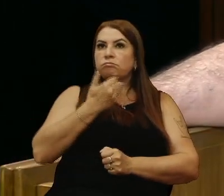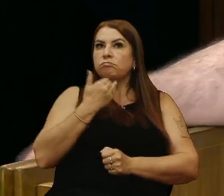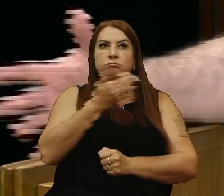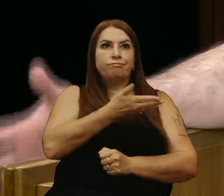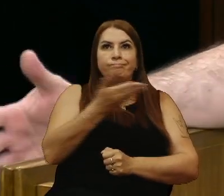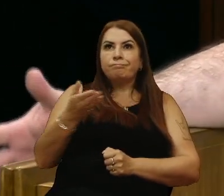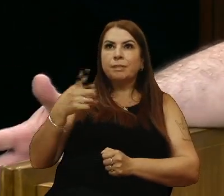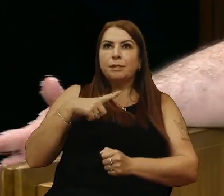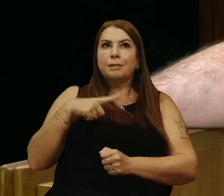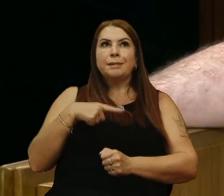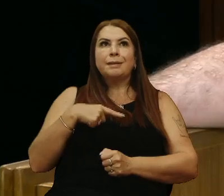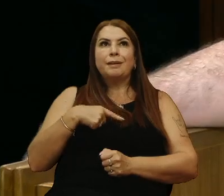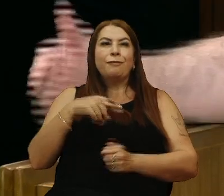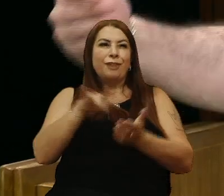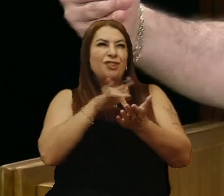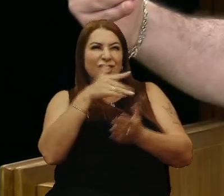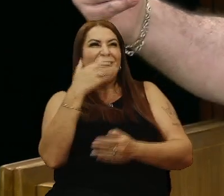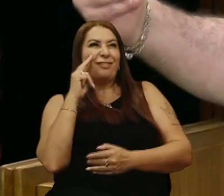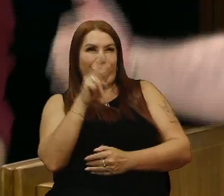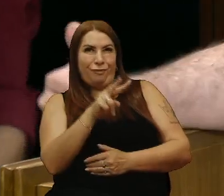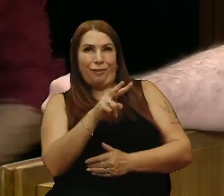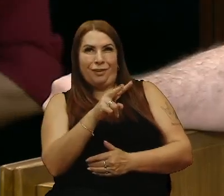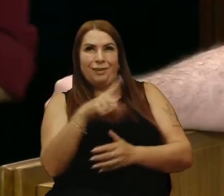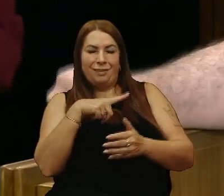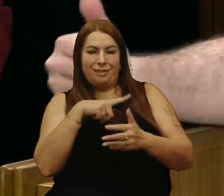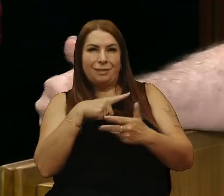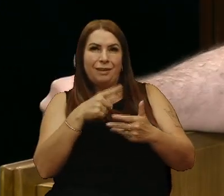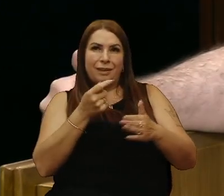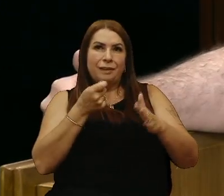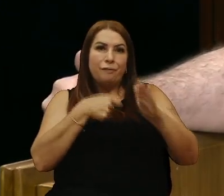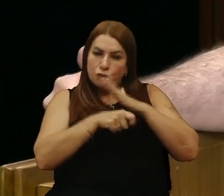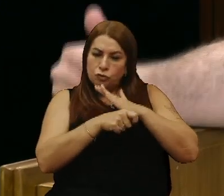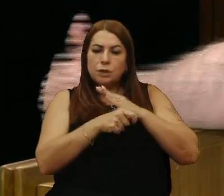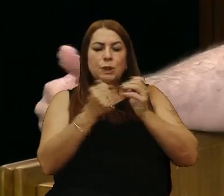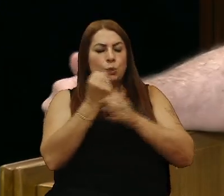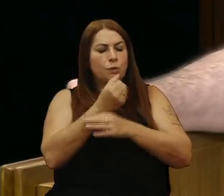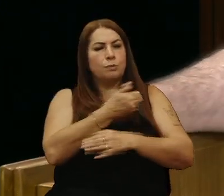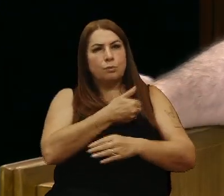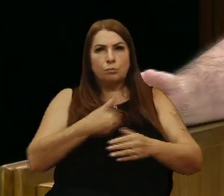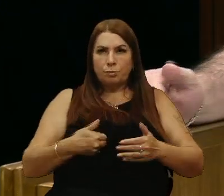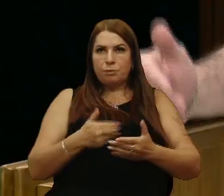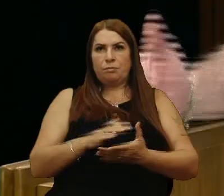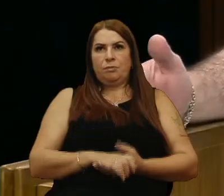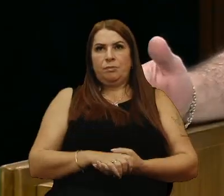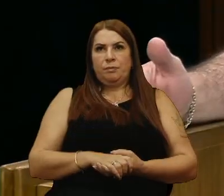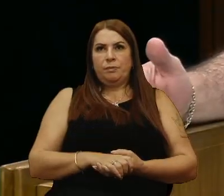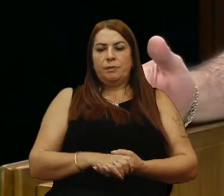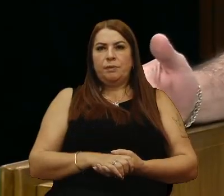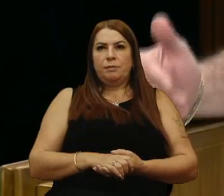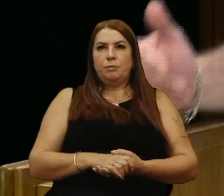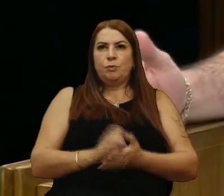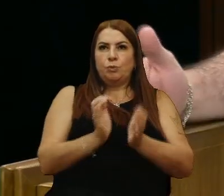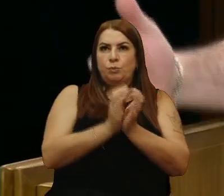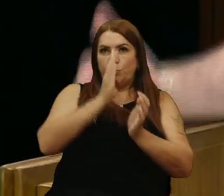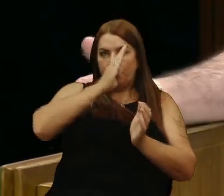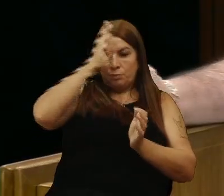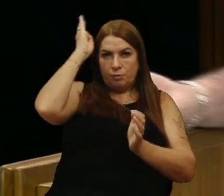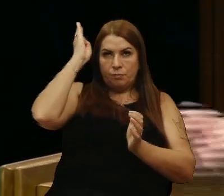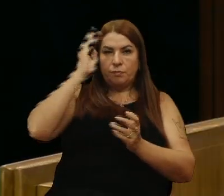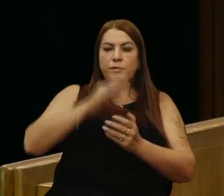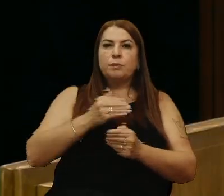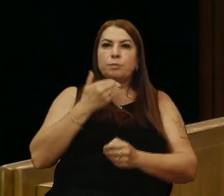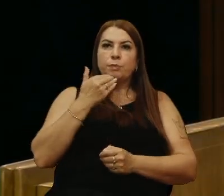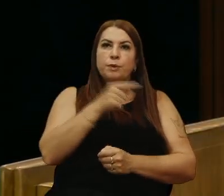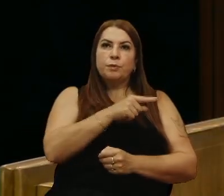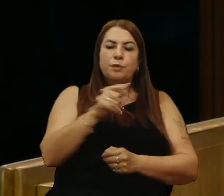gente tapar o sol com a peneira, mas a gente tem que investir em segurança pública, em especial no Corpo de Bombeiro Militar. Por isso eu peço